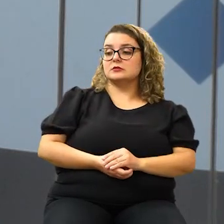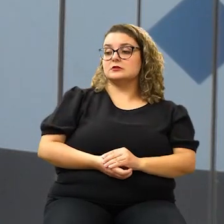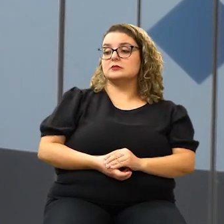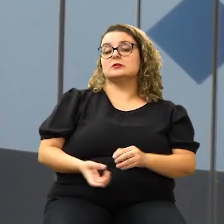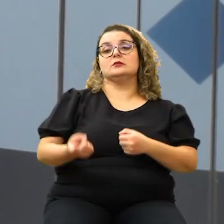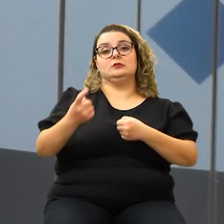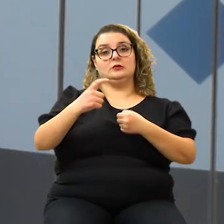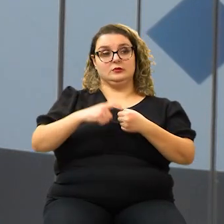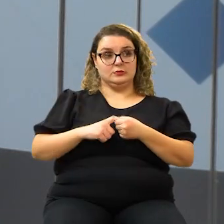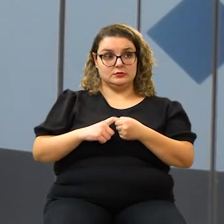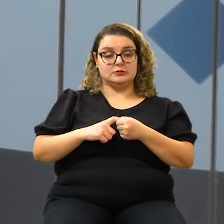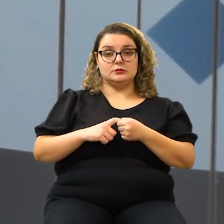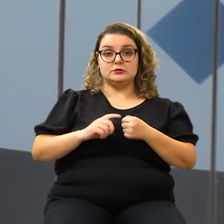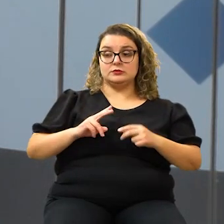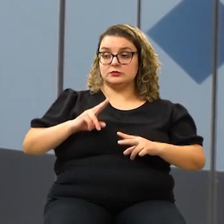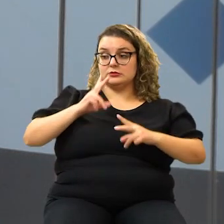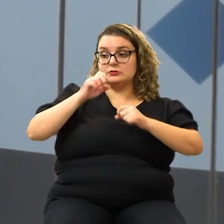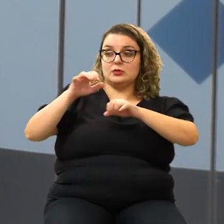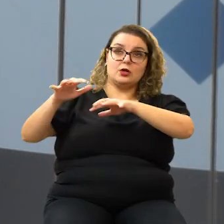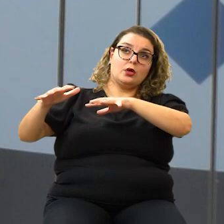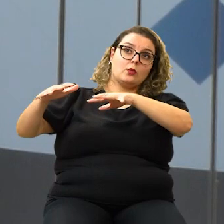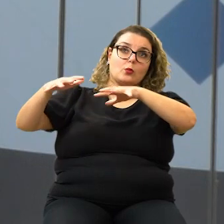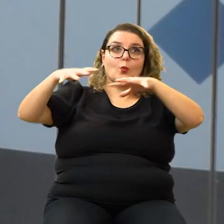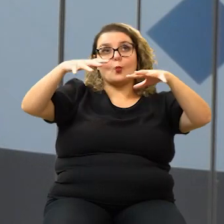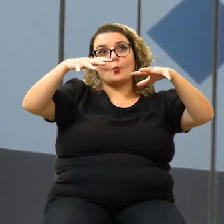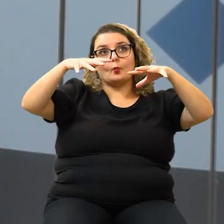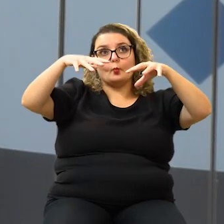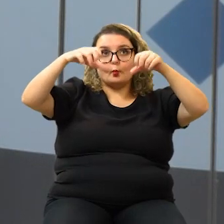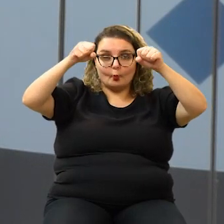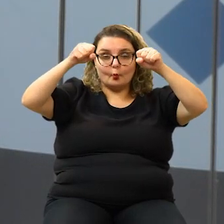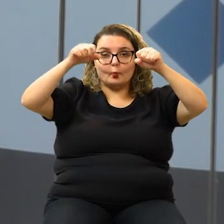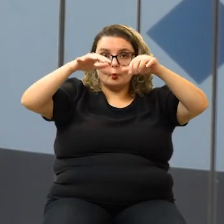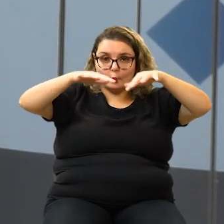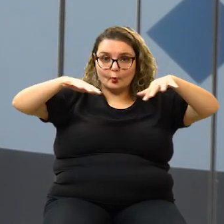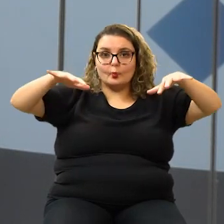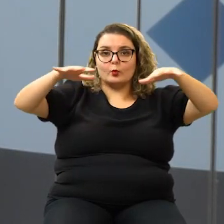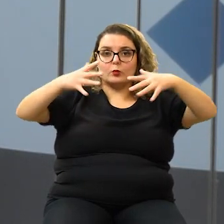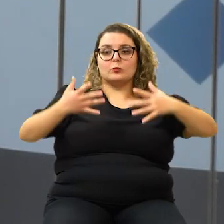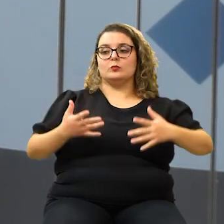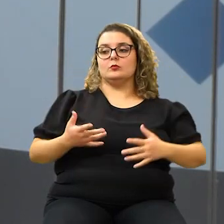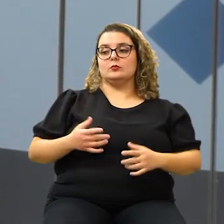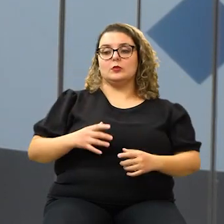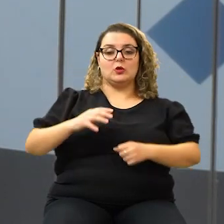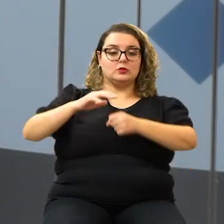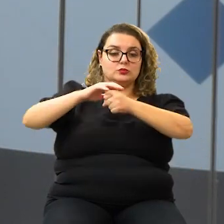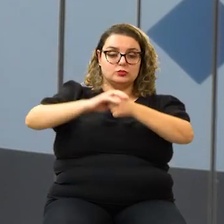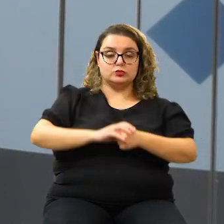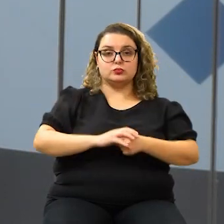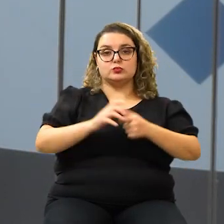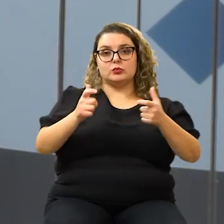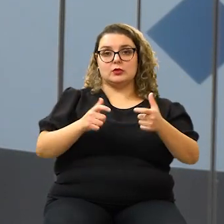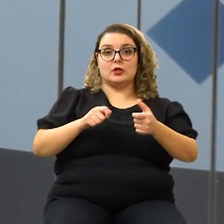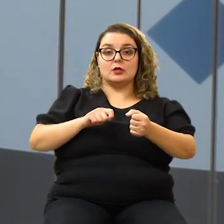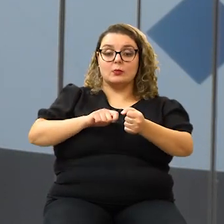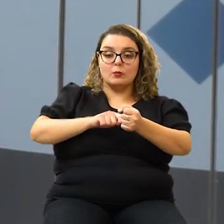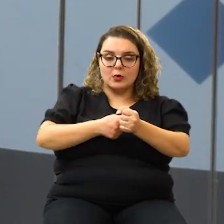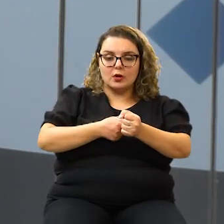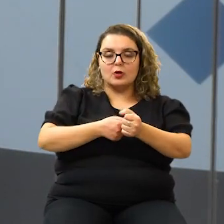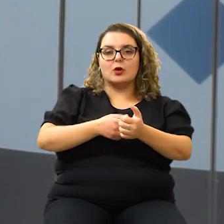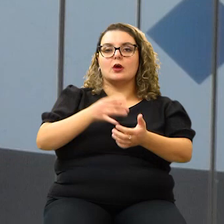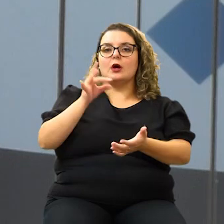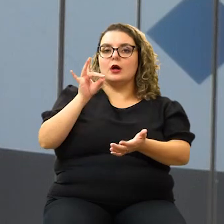condição dessa intensa massa de ar seco provocado pelo sistema de alta pressão que bloqueia